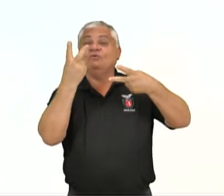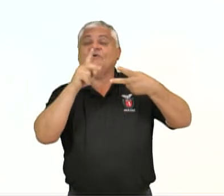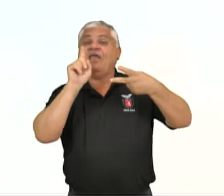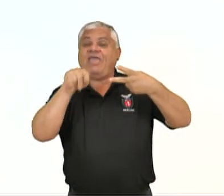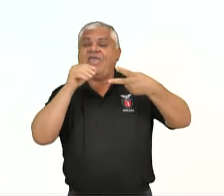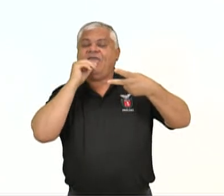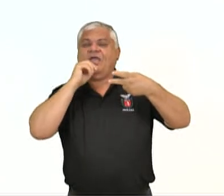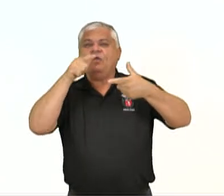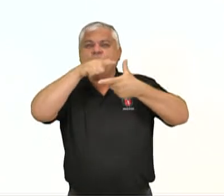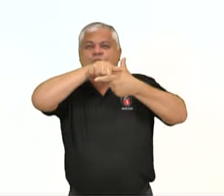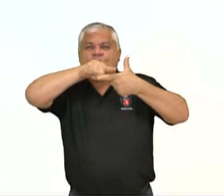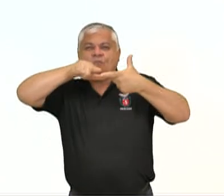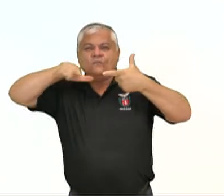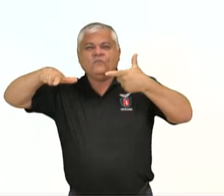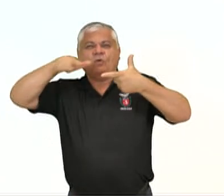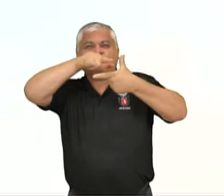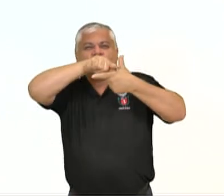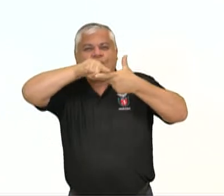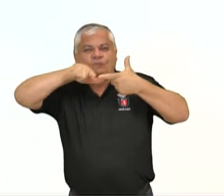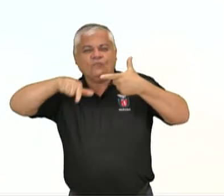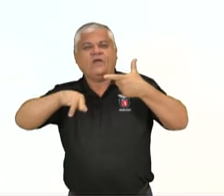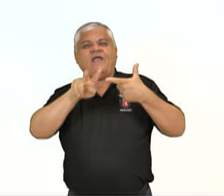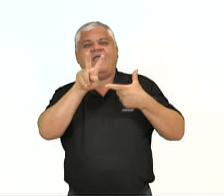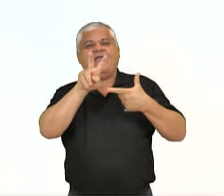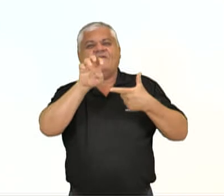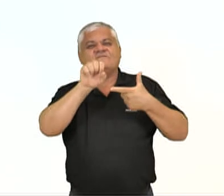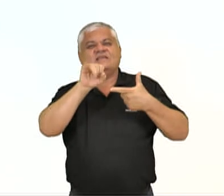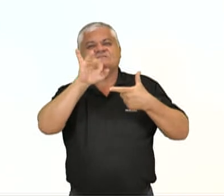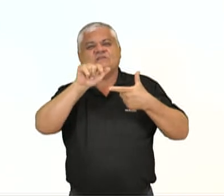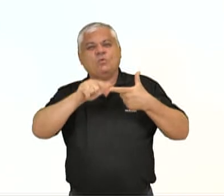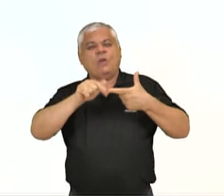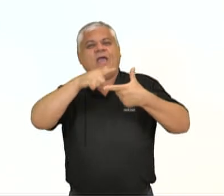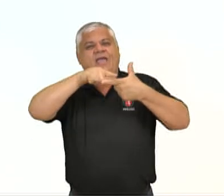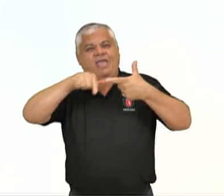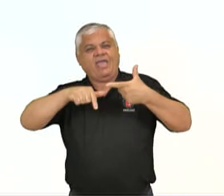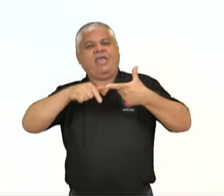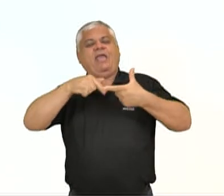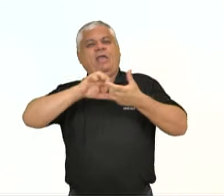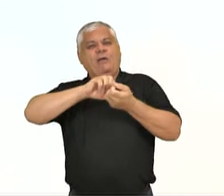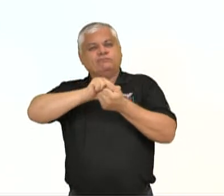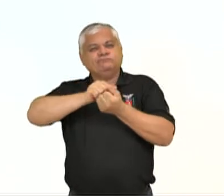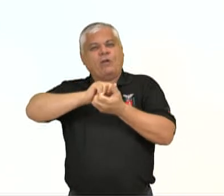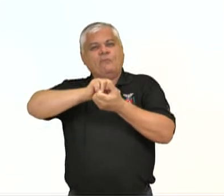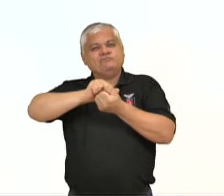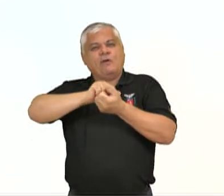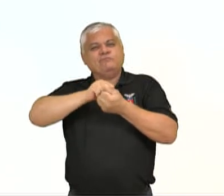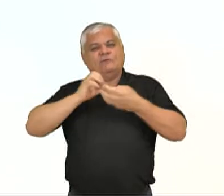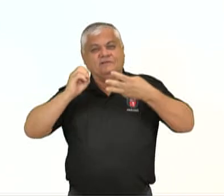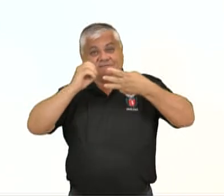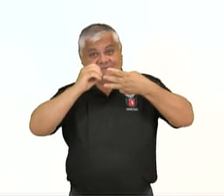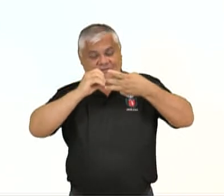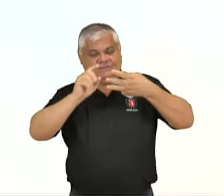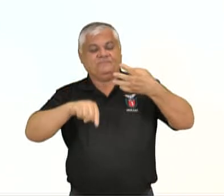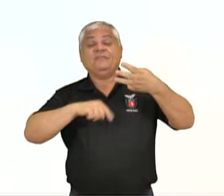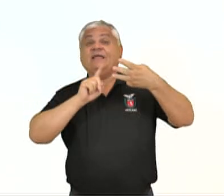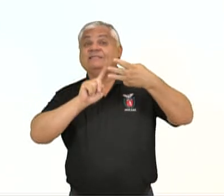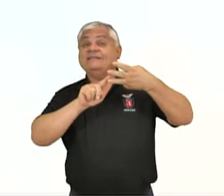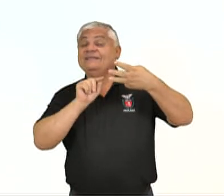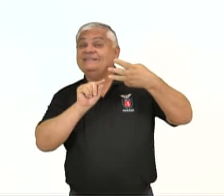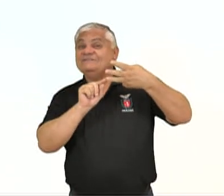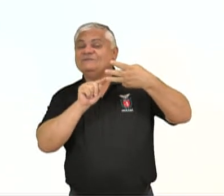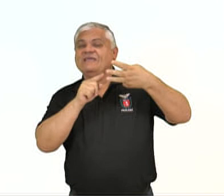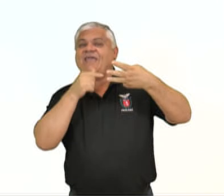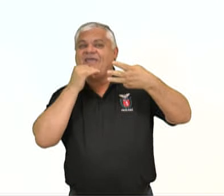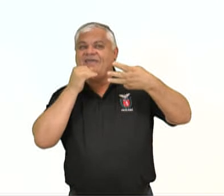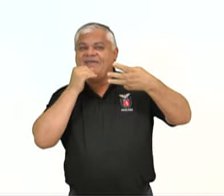então, o lisossomo, que é uma vesícula repleta de enzimas digestivas, responsável pela digestão intracelular. A 3